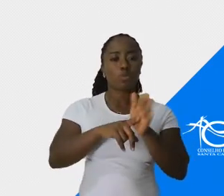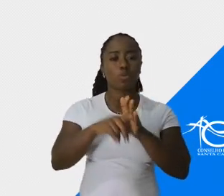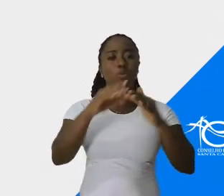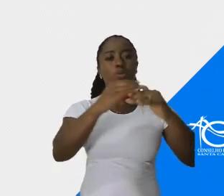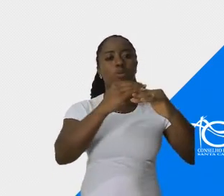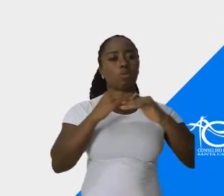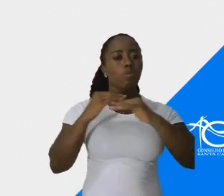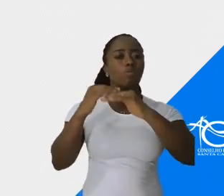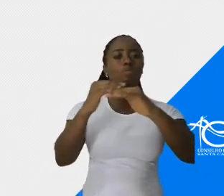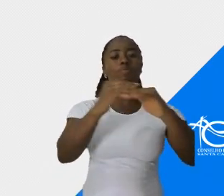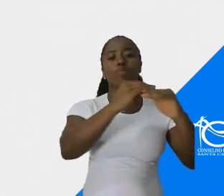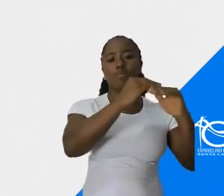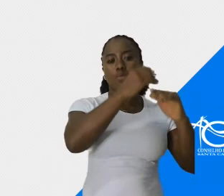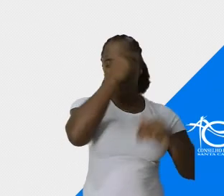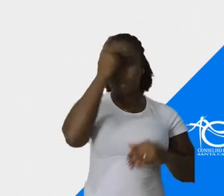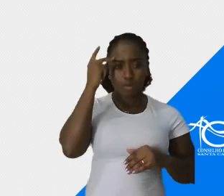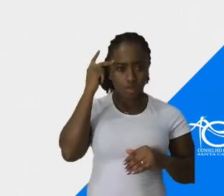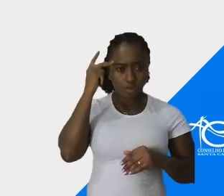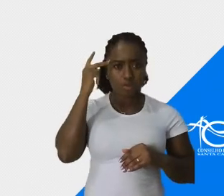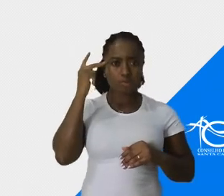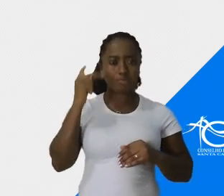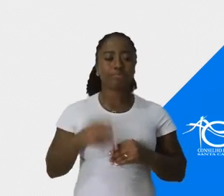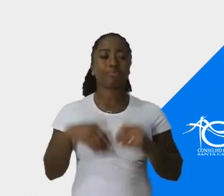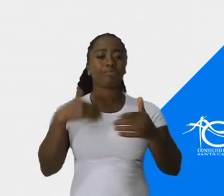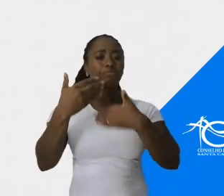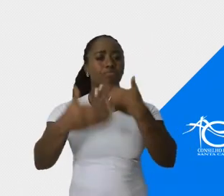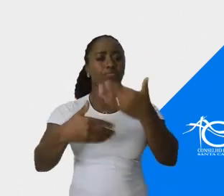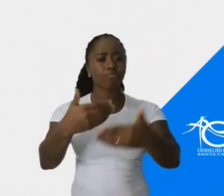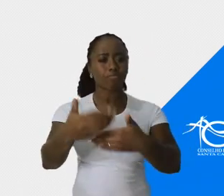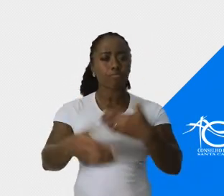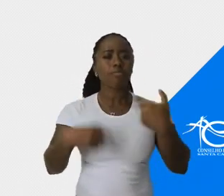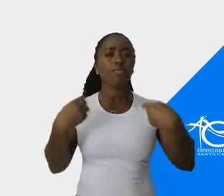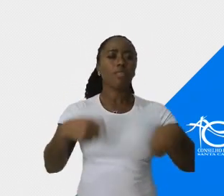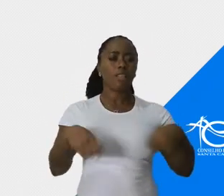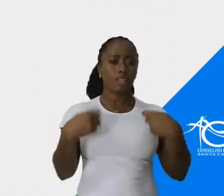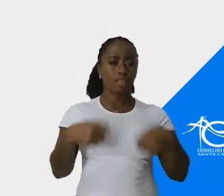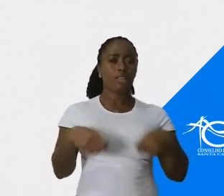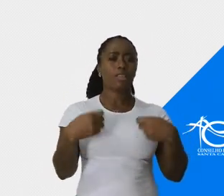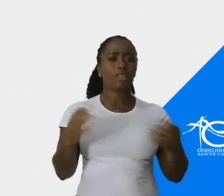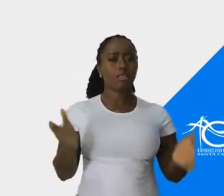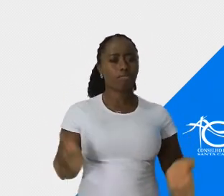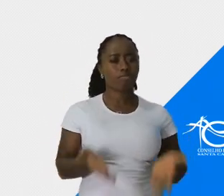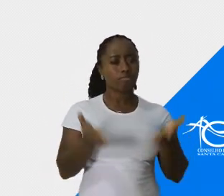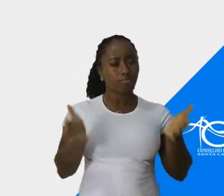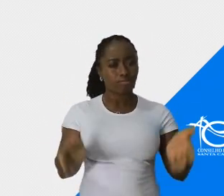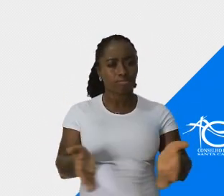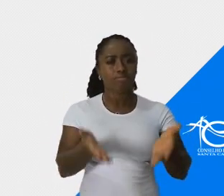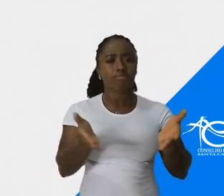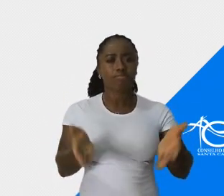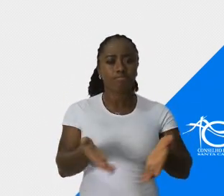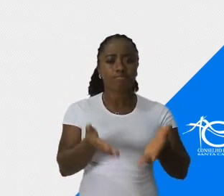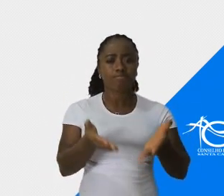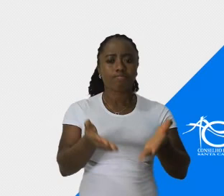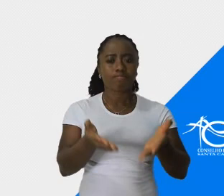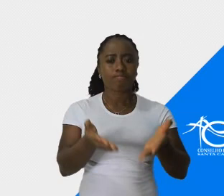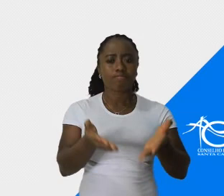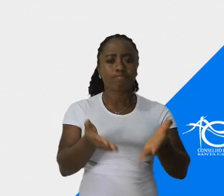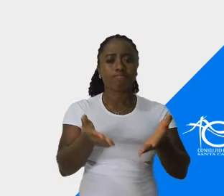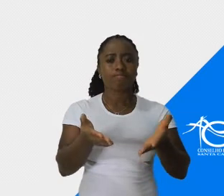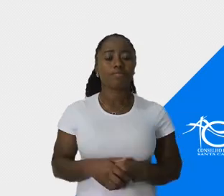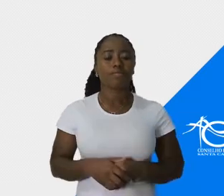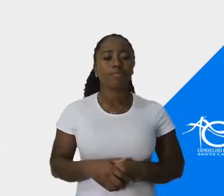esse procedimento, né, precisa avançar, né, já há indicadores que esse procedimento, ele